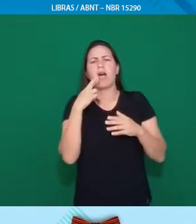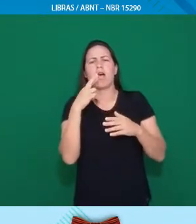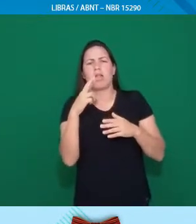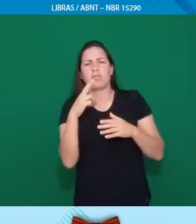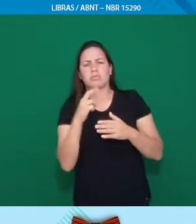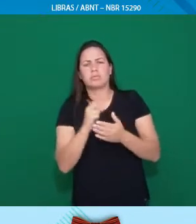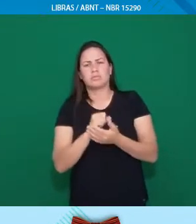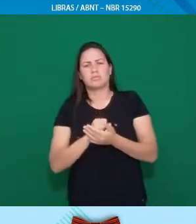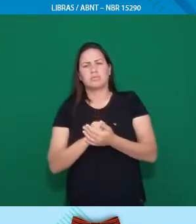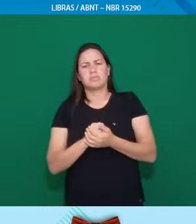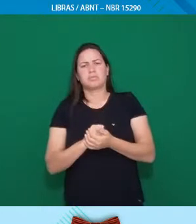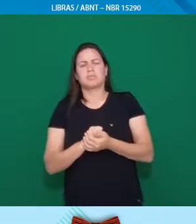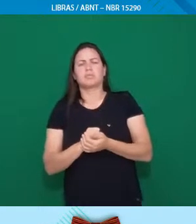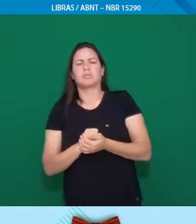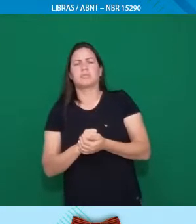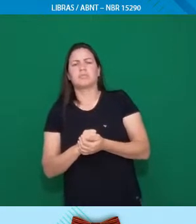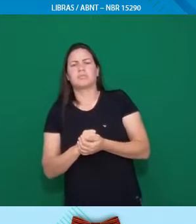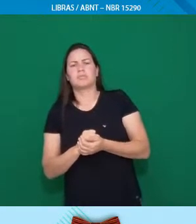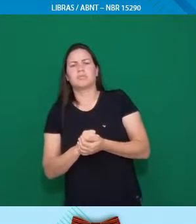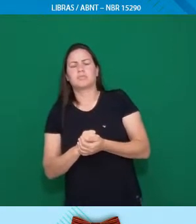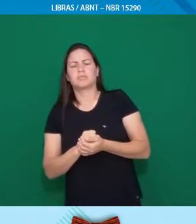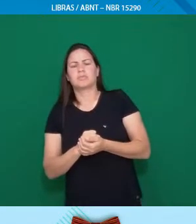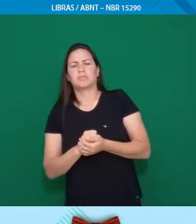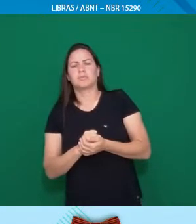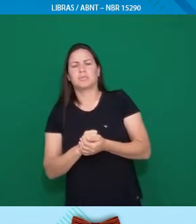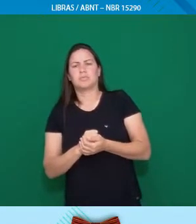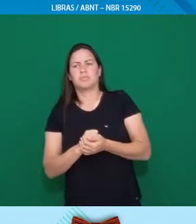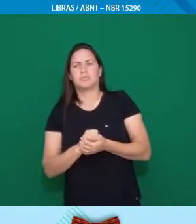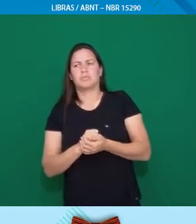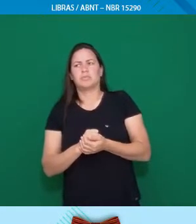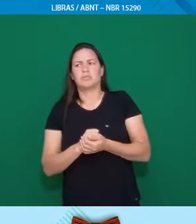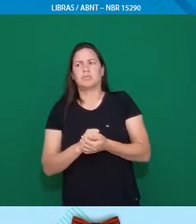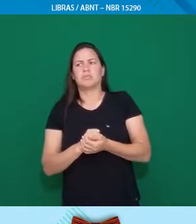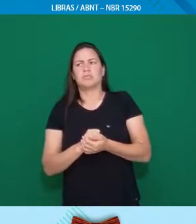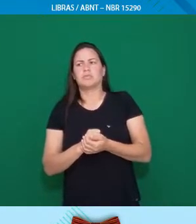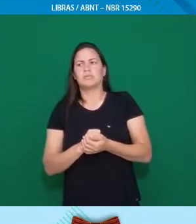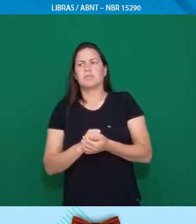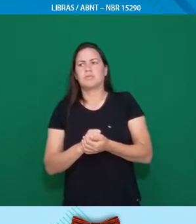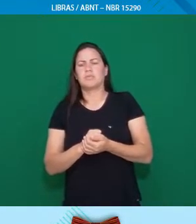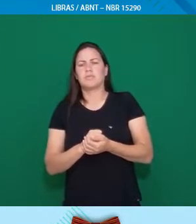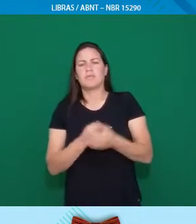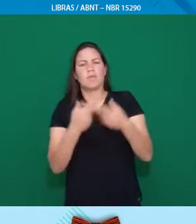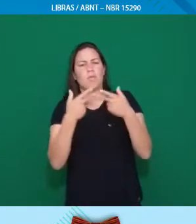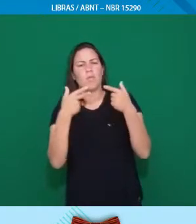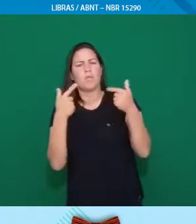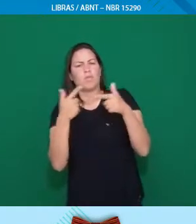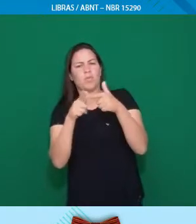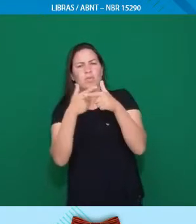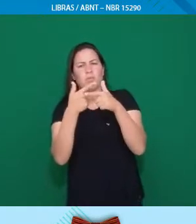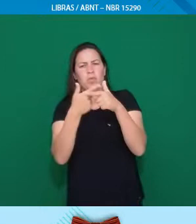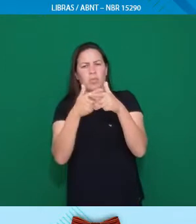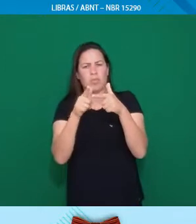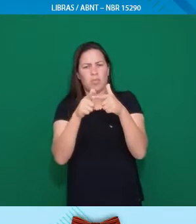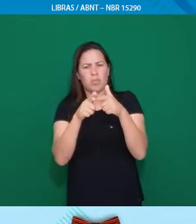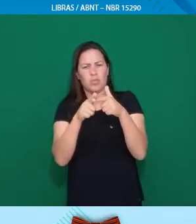reclamação é com em diversos